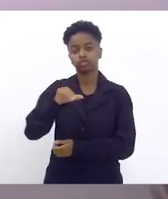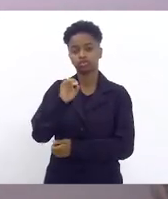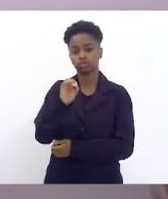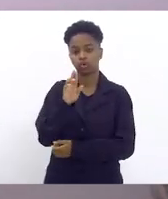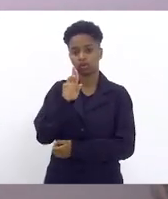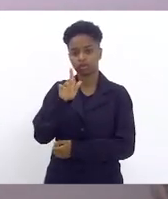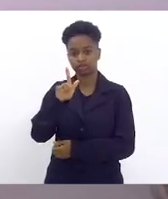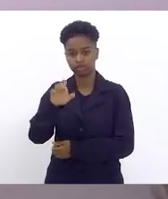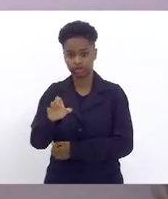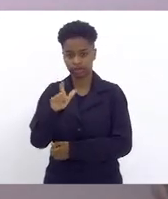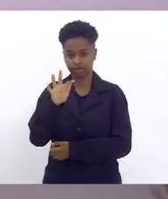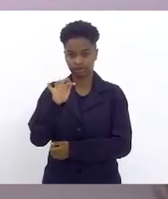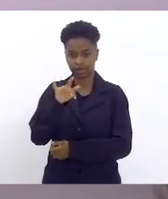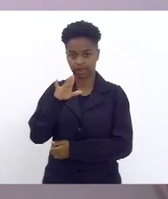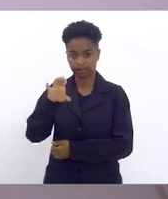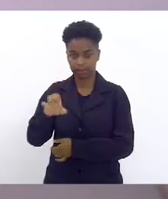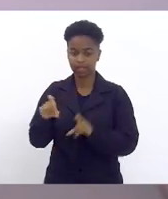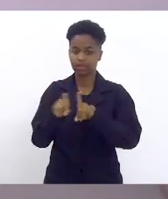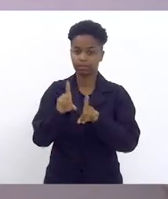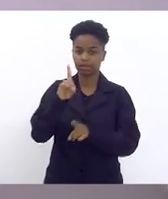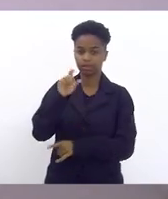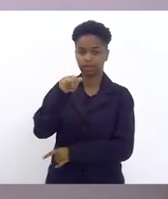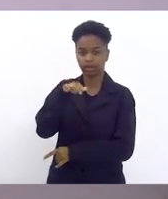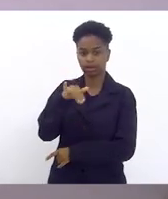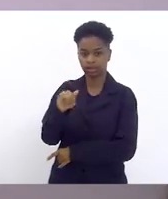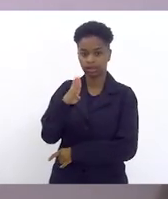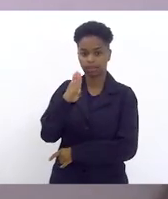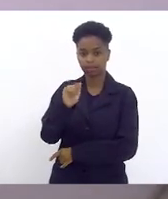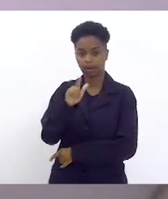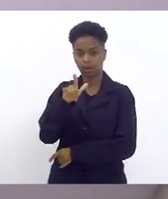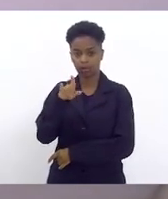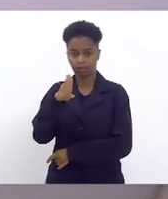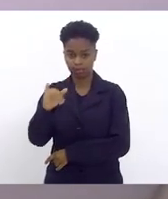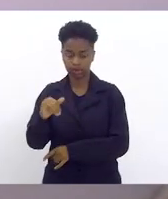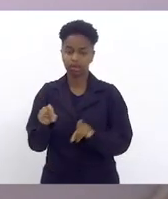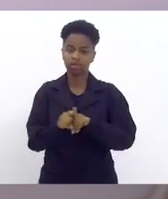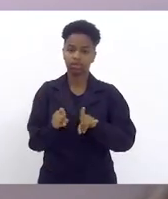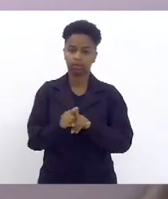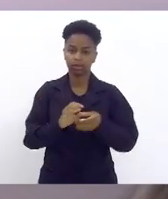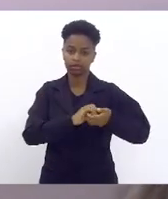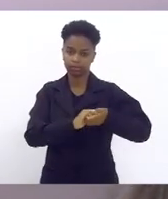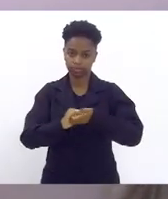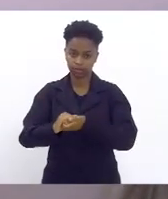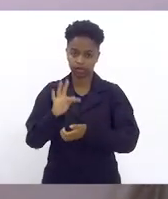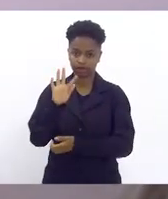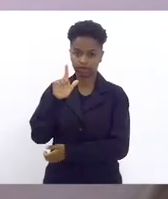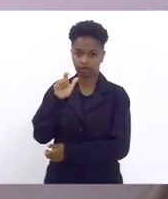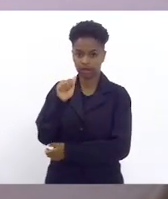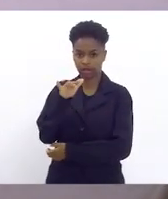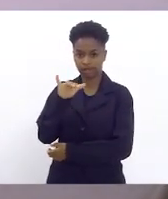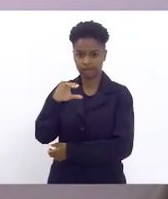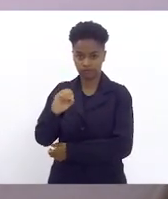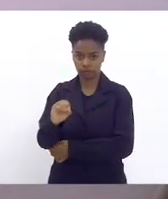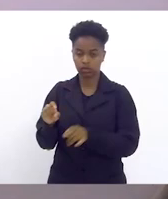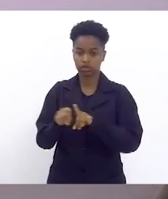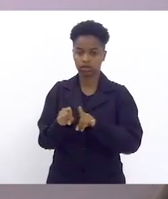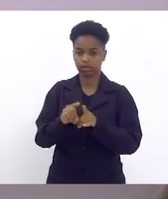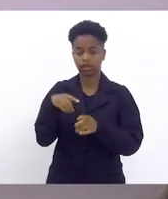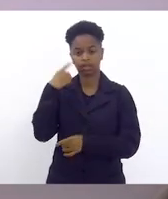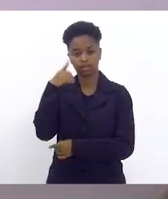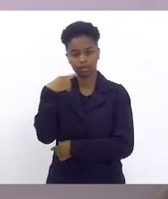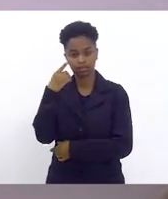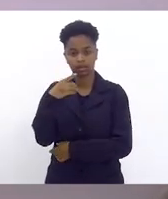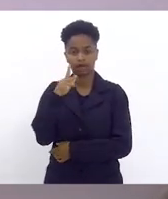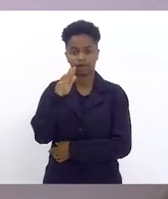deputada Dani balbe quero salvar aqui o deputado Flávio serafini e o deputado